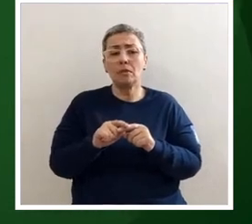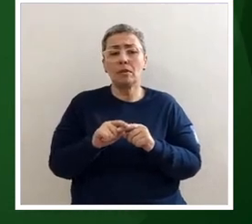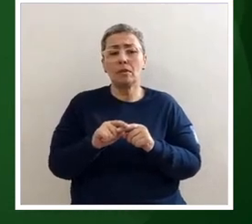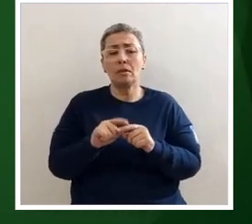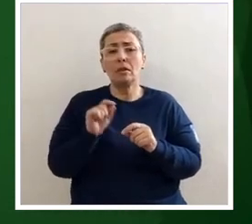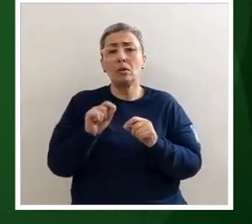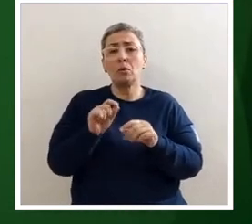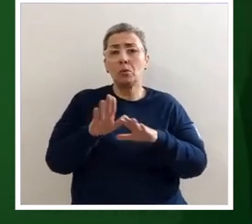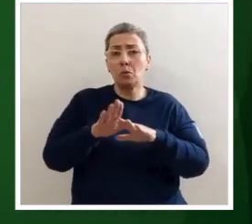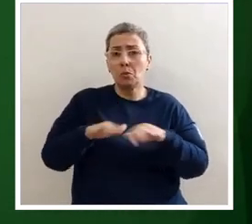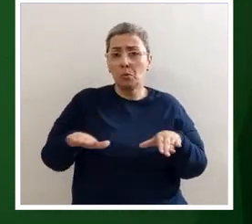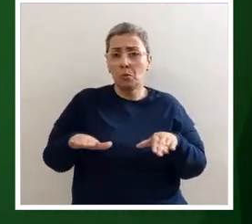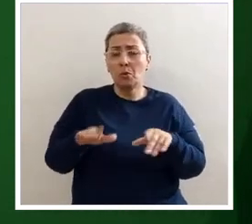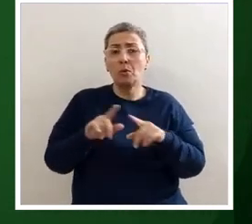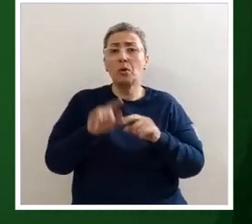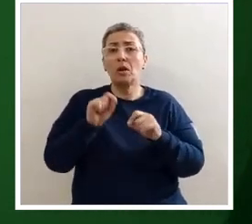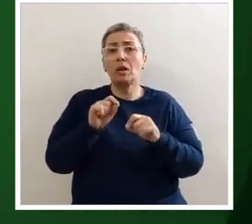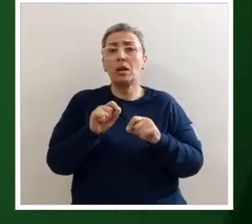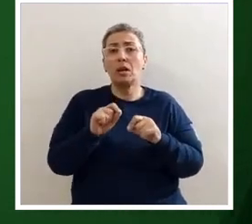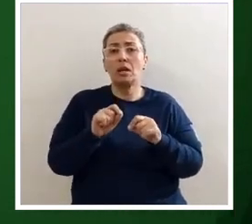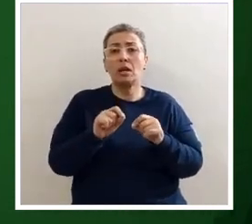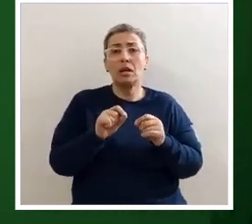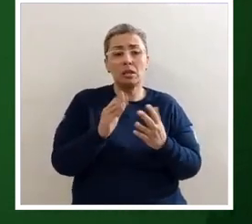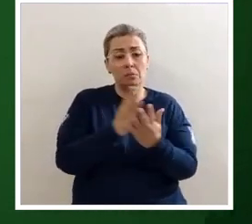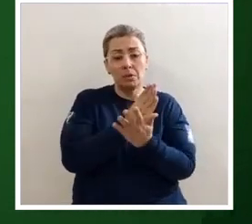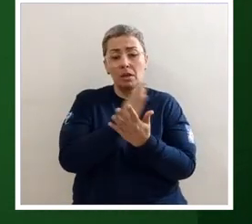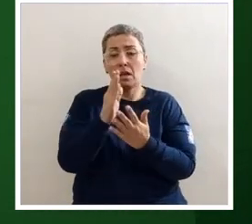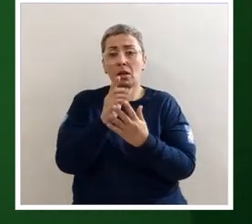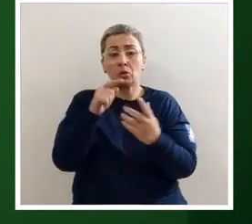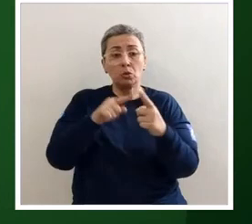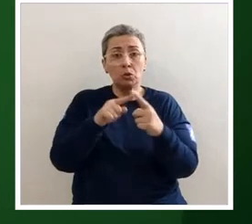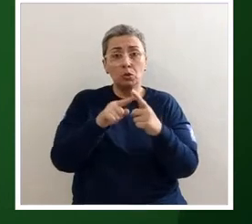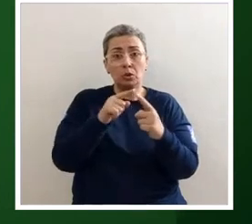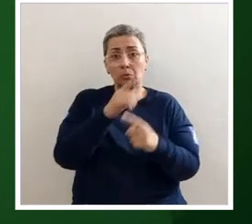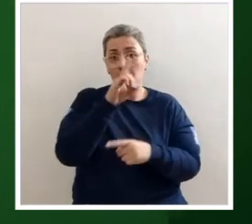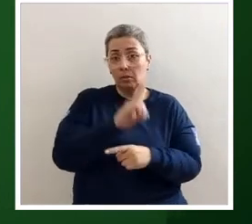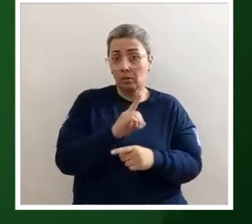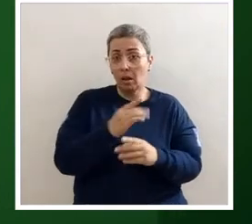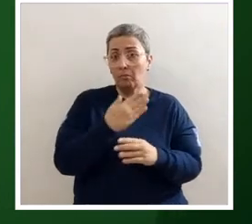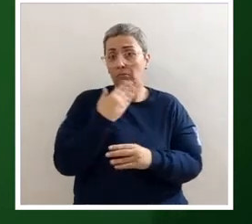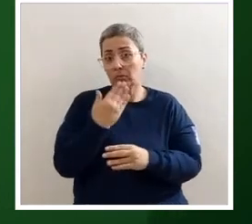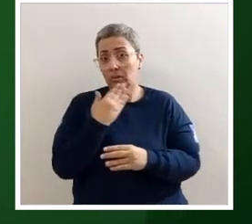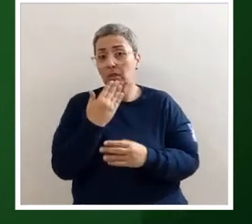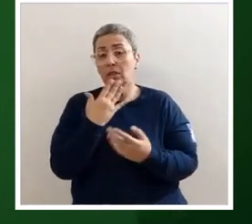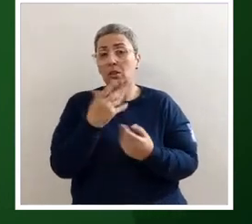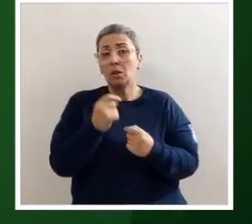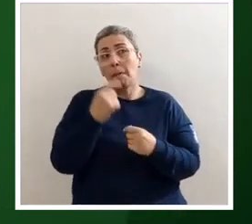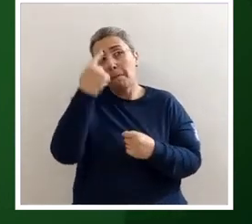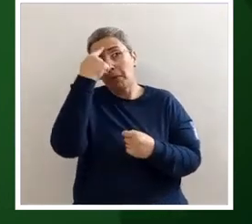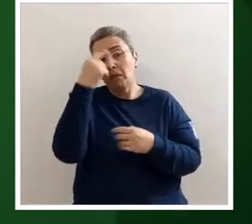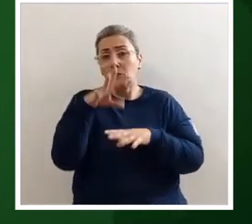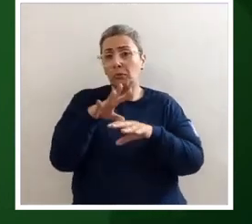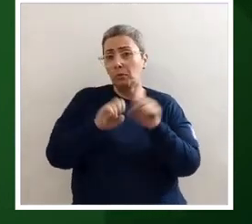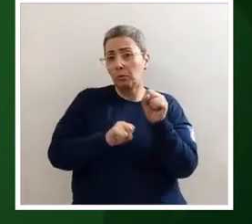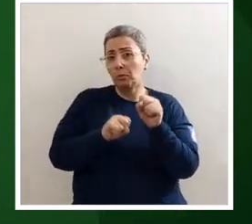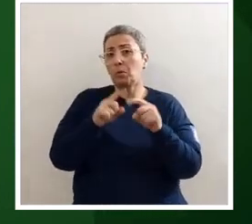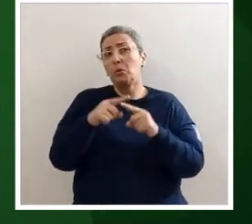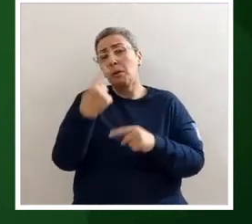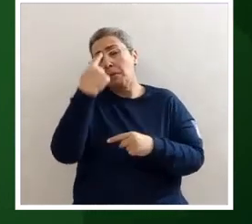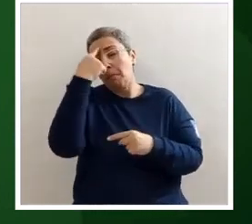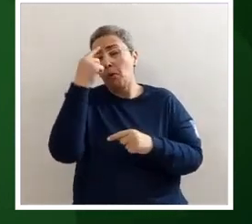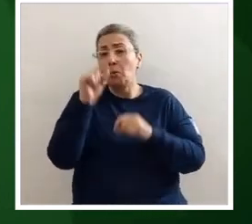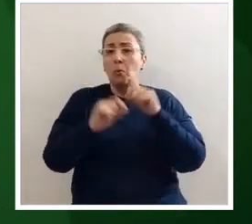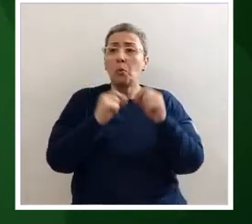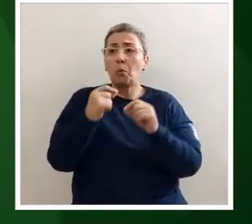as crianças por deficiência na diretoria isso também nos facilita a pensar a informação e pensar